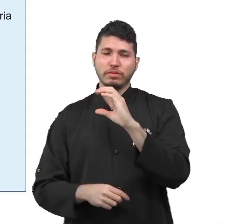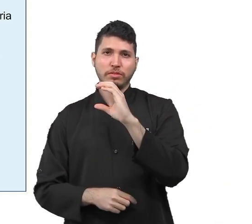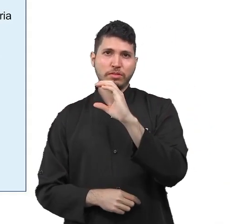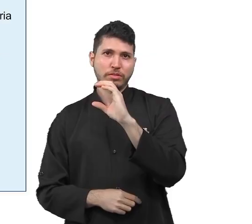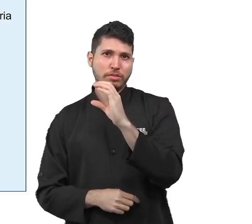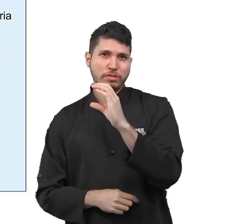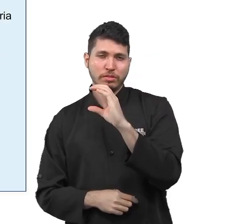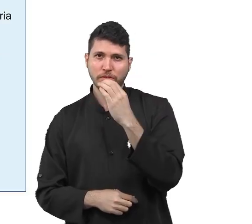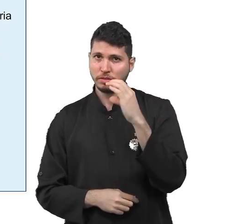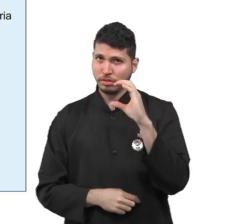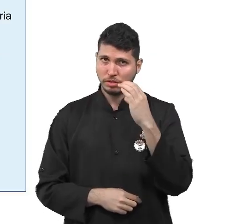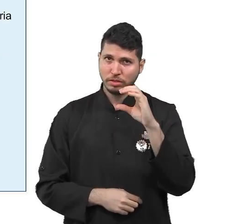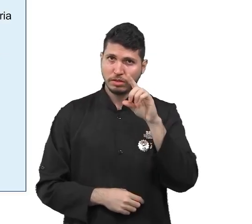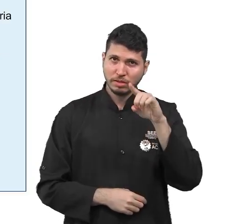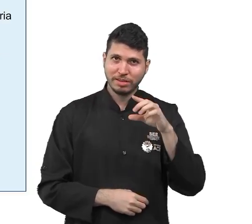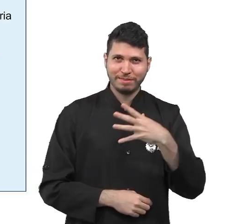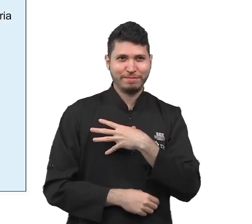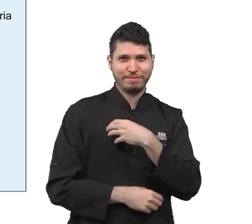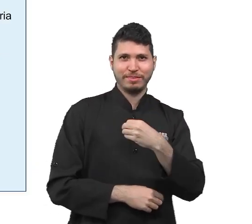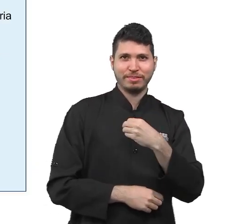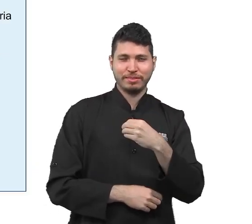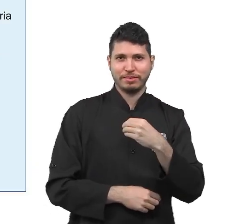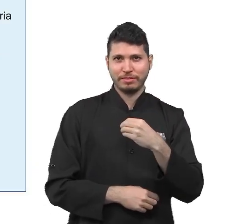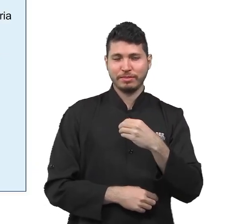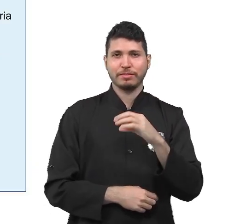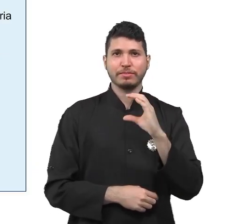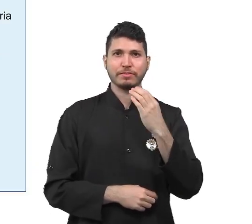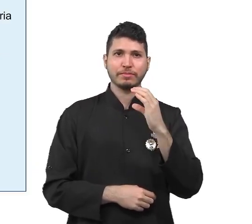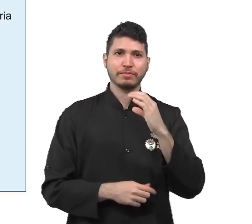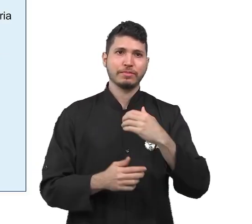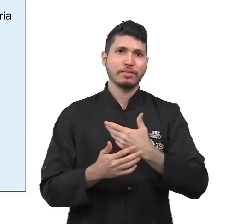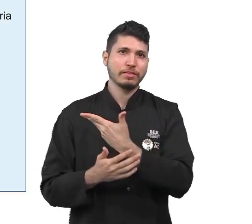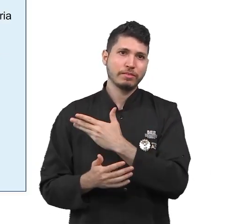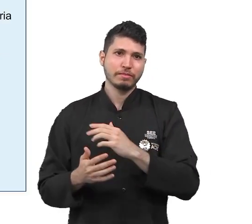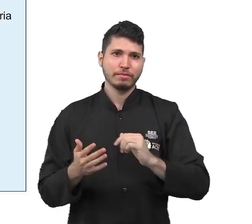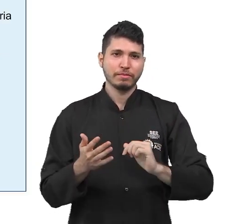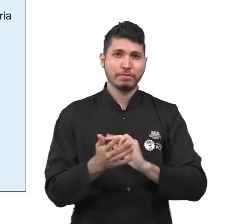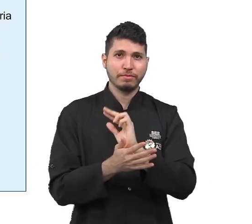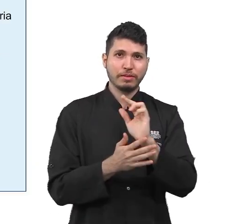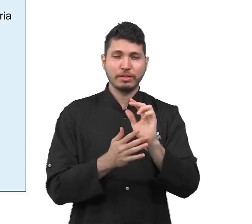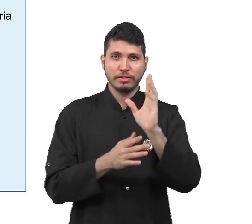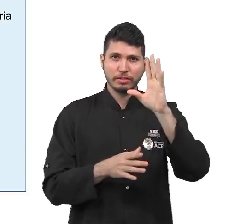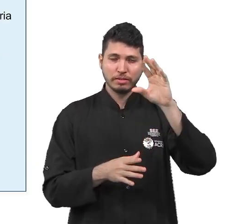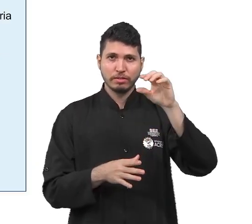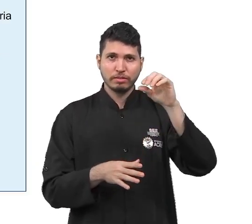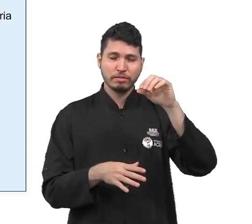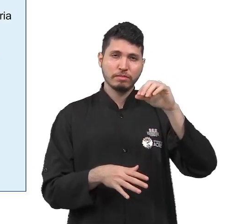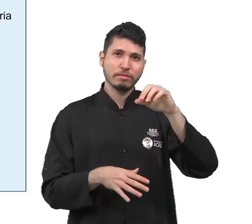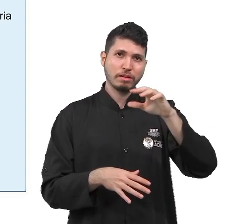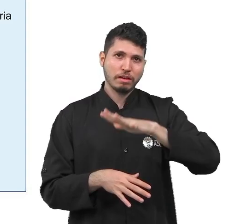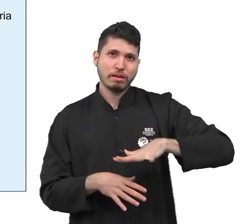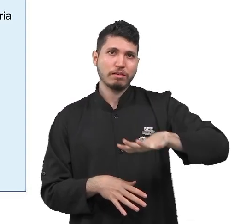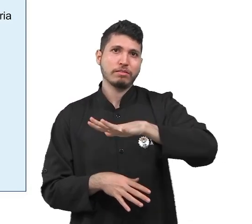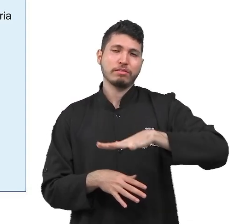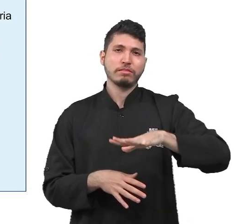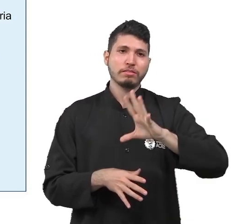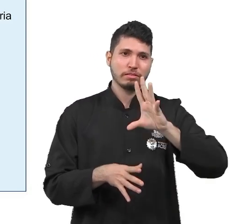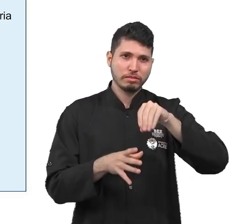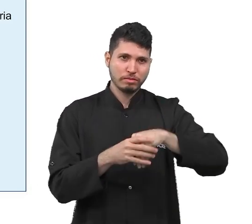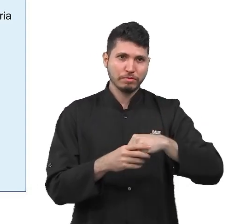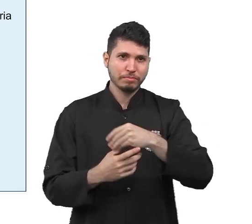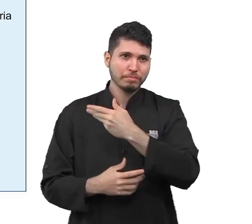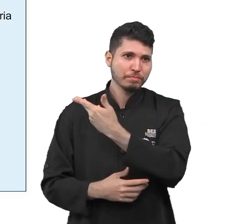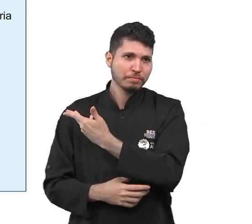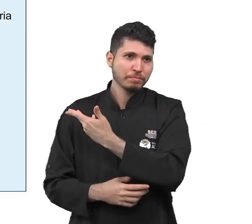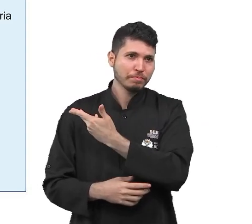ela comporta diversas áreas, como a metafísica, a epistemologia, a lógica, a ética, a estética, a política